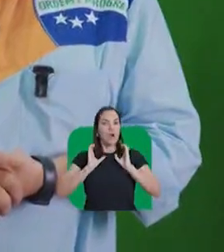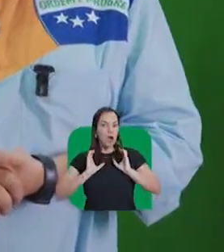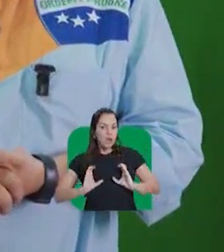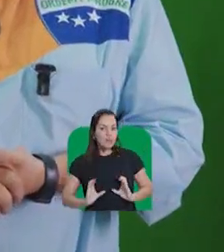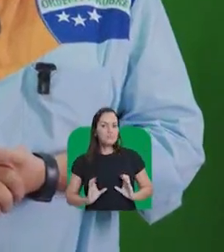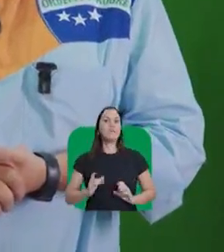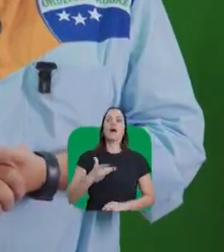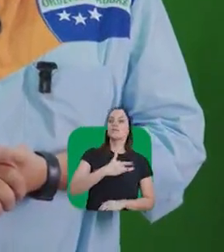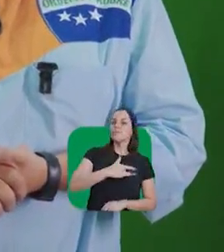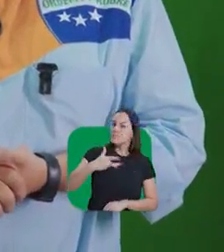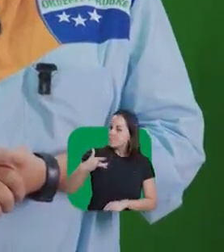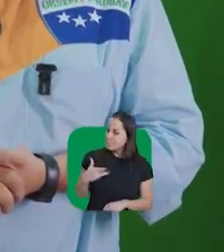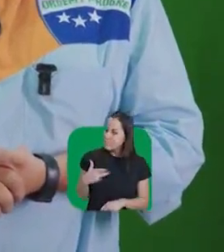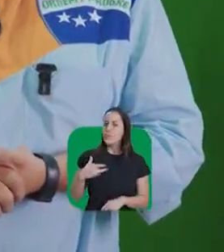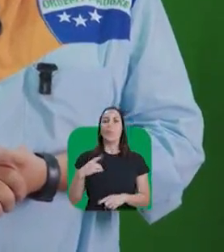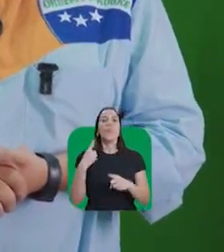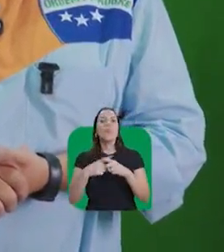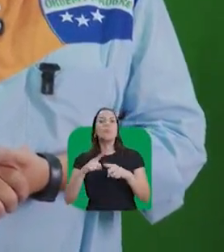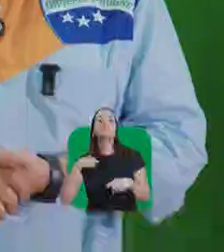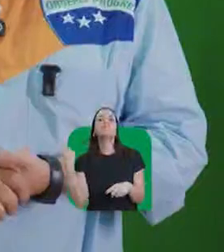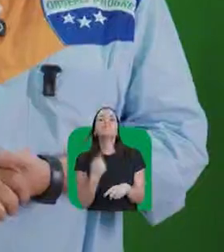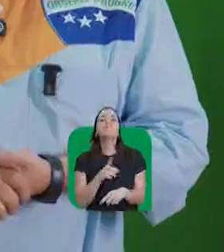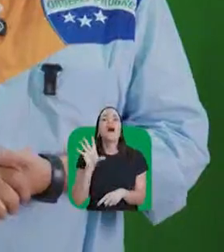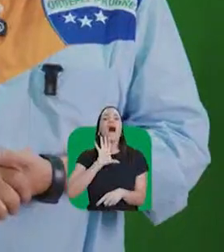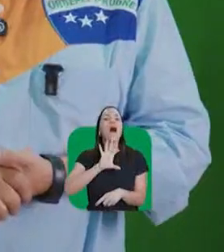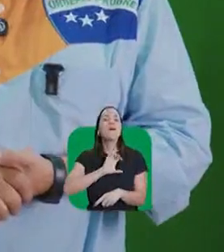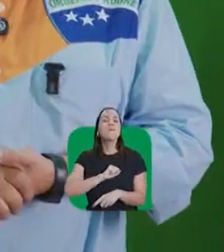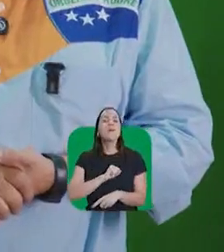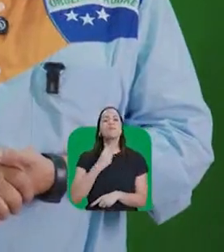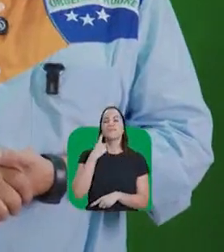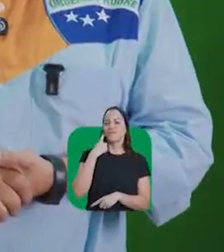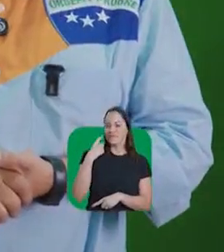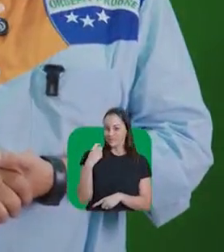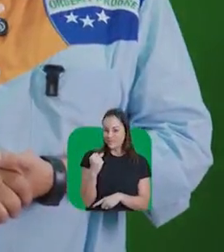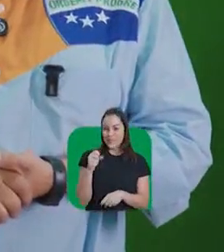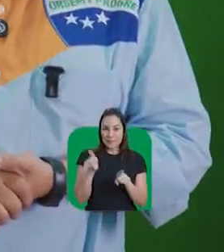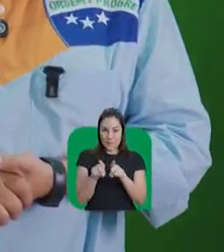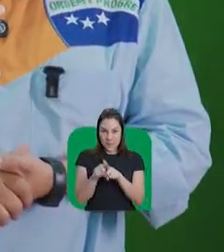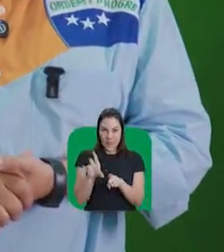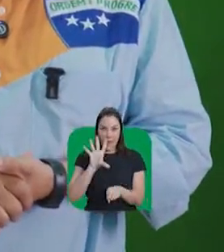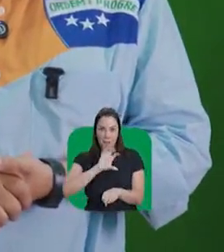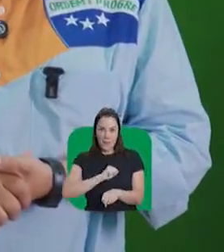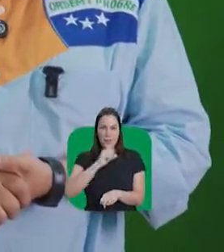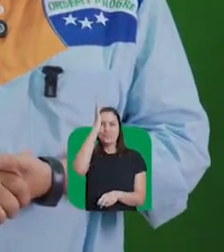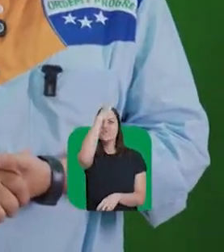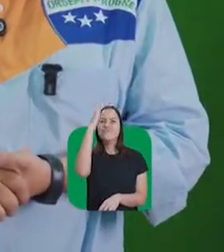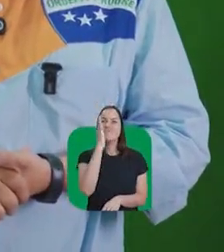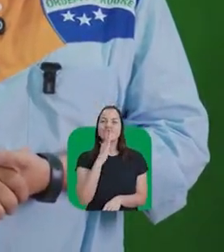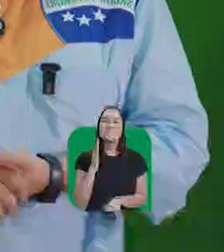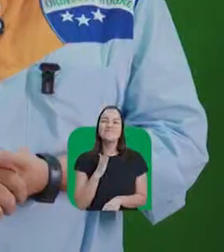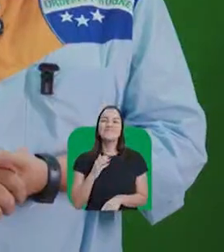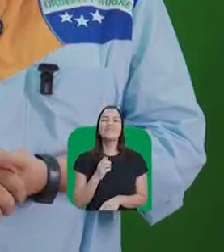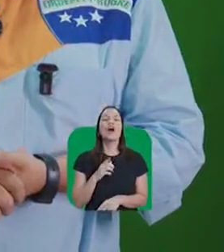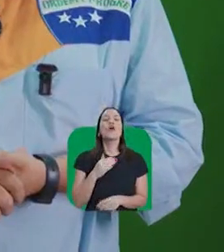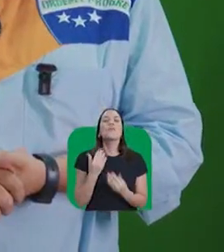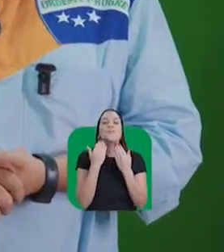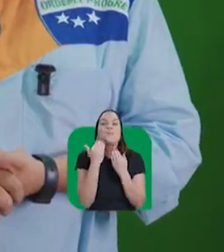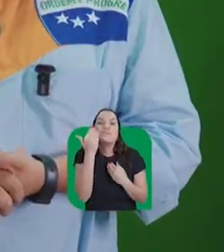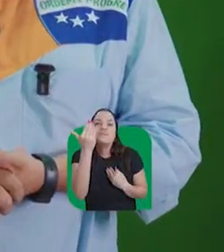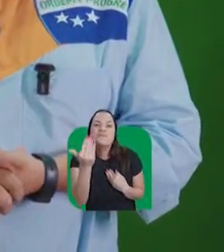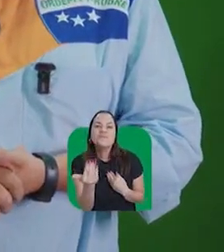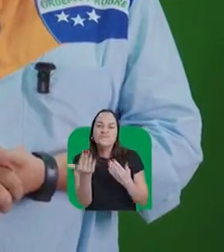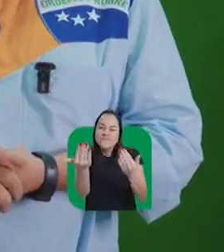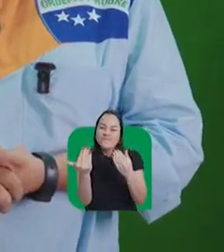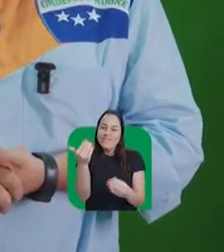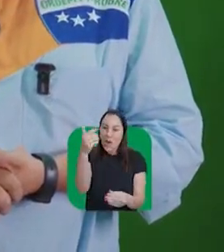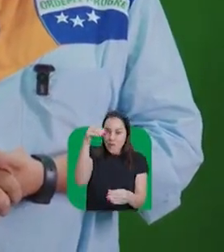melhorar a saúde de Araçatuba porque nós amamos essa cidade e nós amamos O Brasil nós contamos com o apoio de vocês e